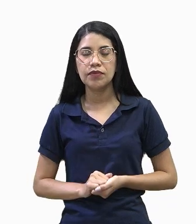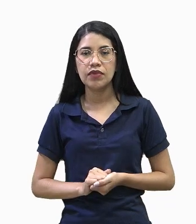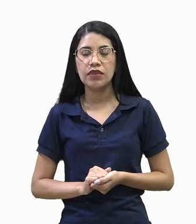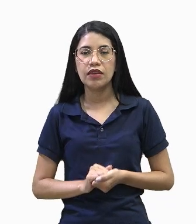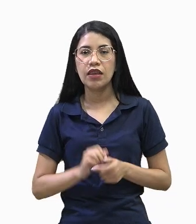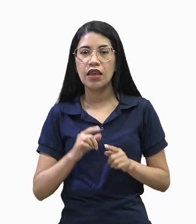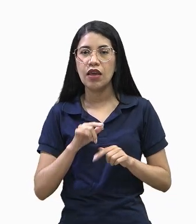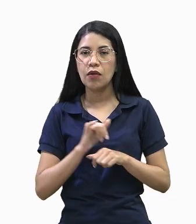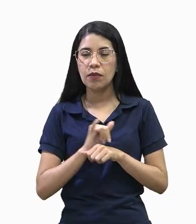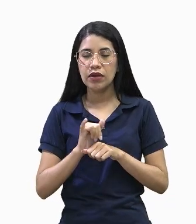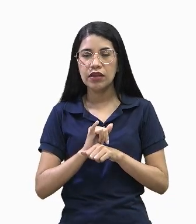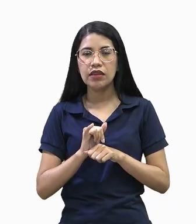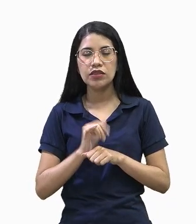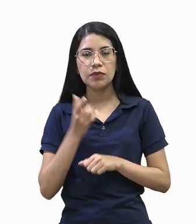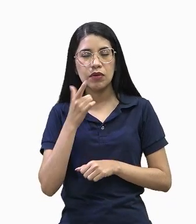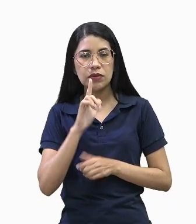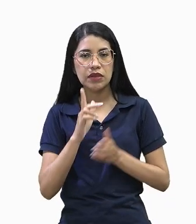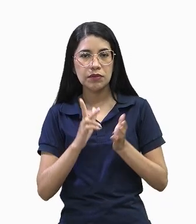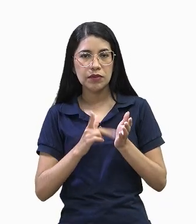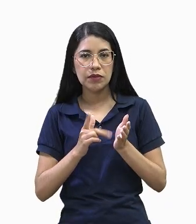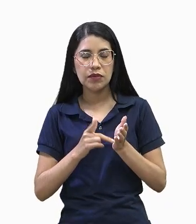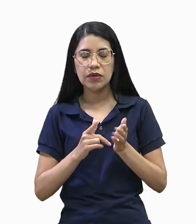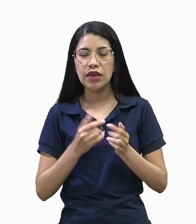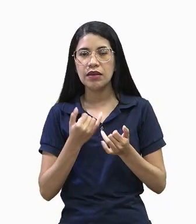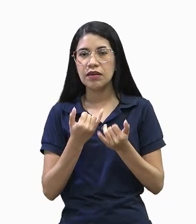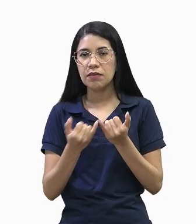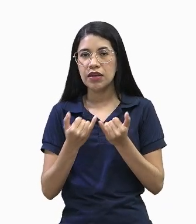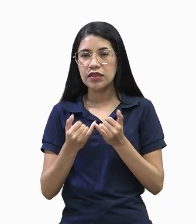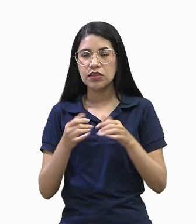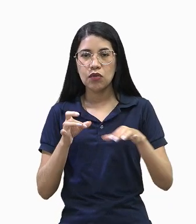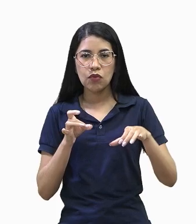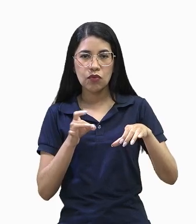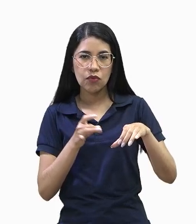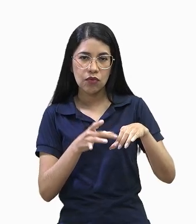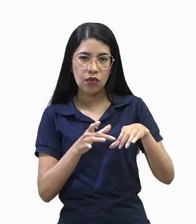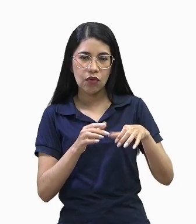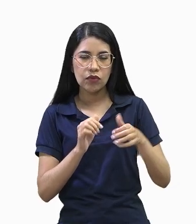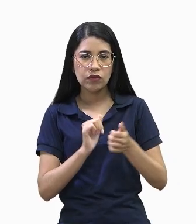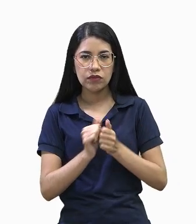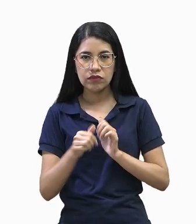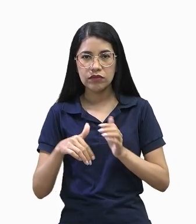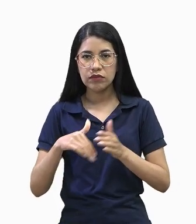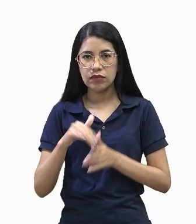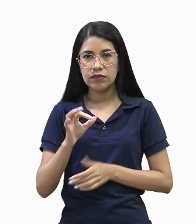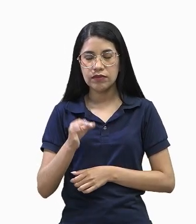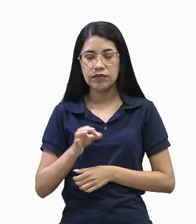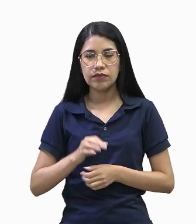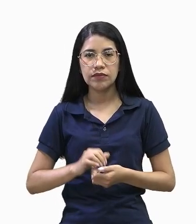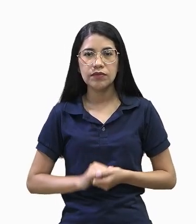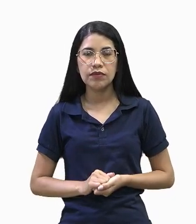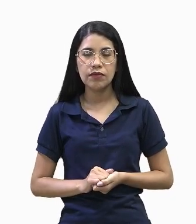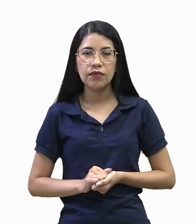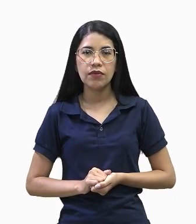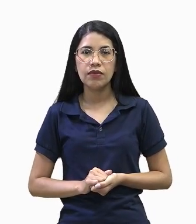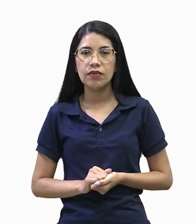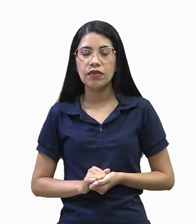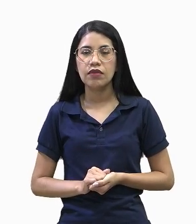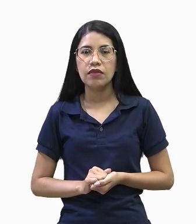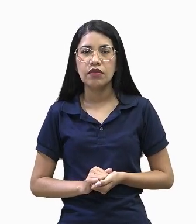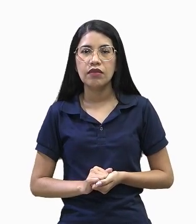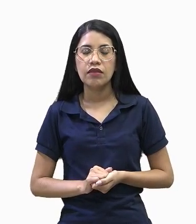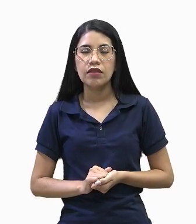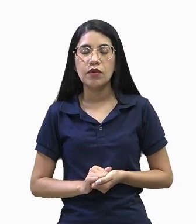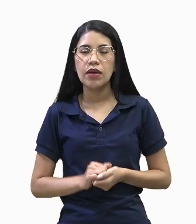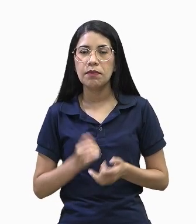é chamada de try, que seria algo semelhante ao gol no futebol. Então, try é como se fosse